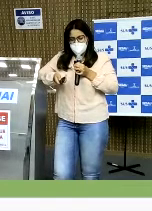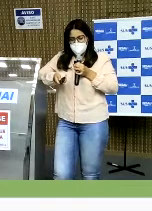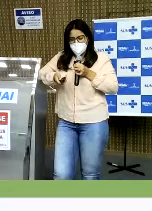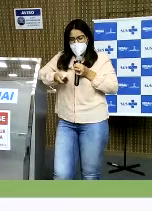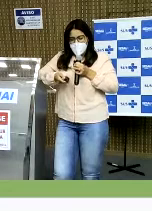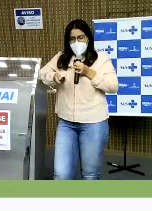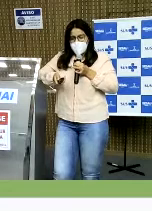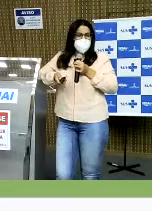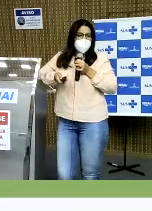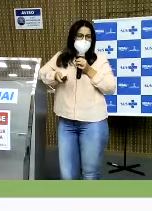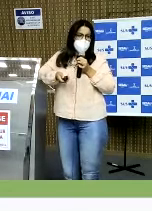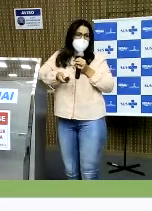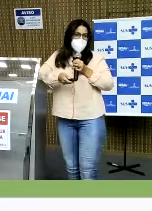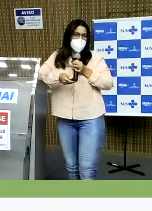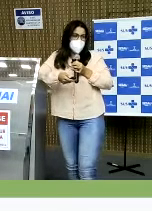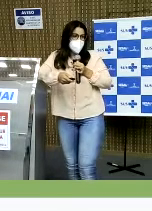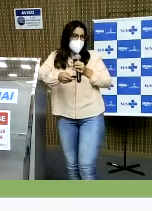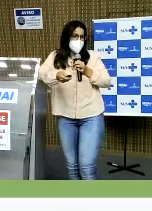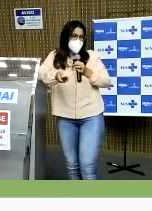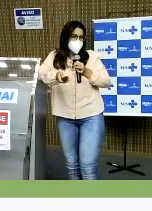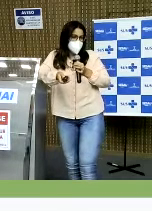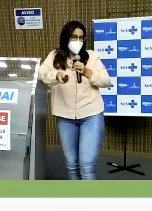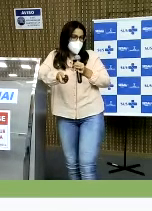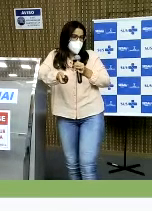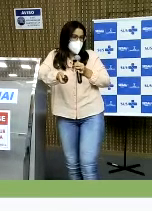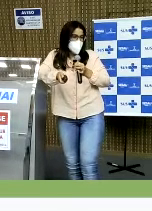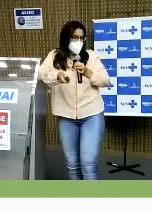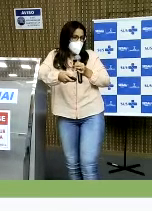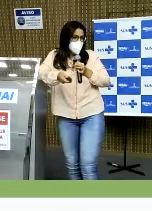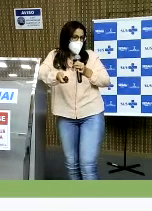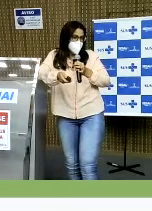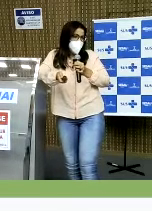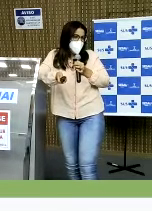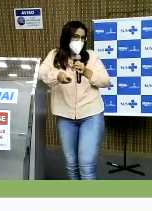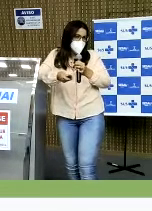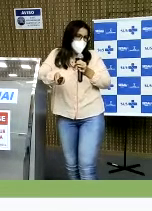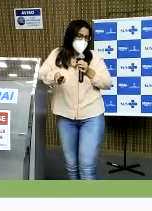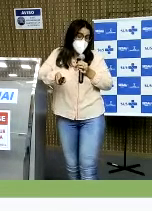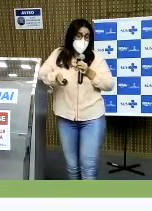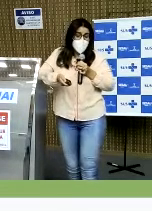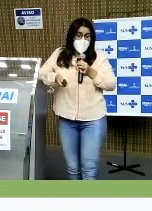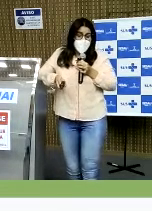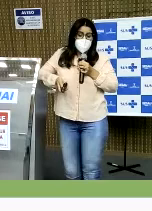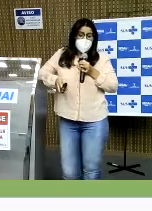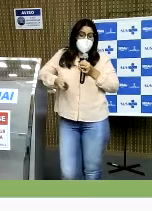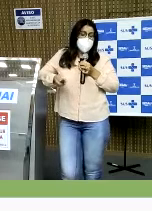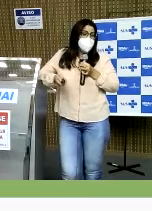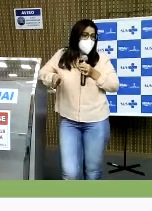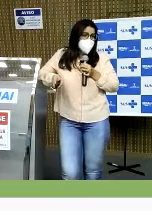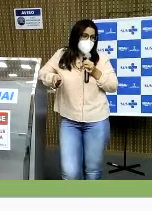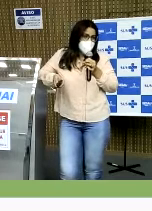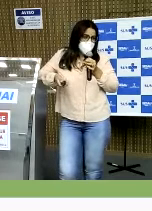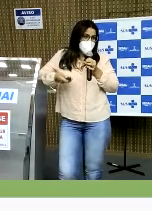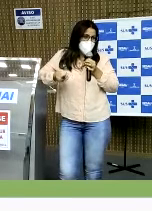semana de parto, essa visita domiciliar a gente considera dos profissionais de nível superior, né? Ou da equipe, a gente não considera da gente. A gente não tem